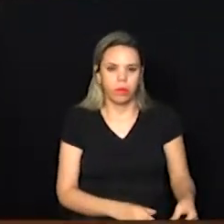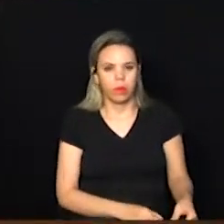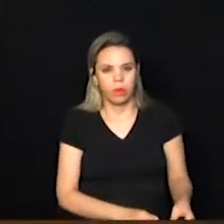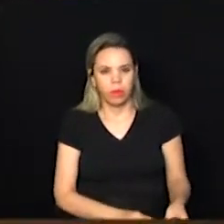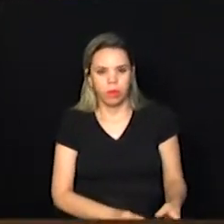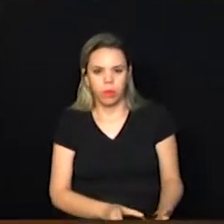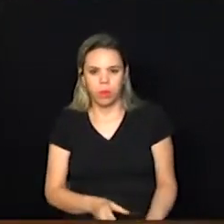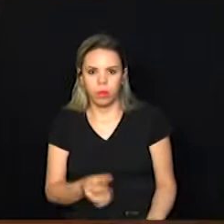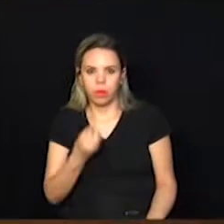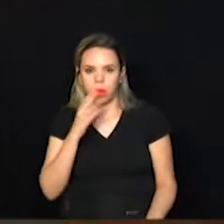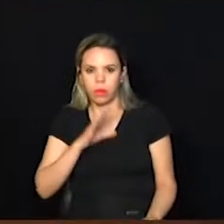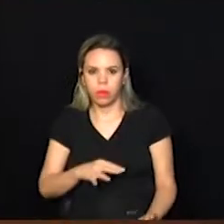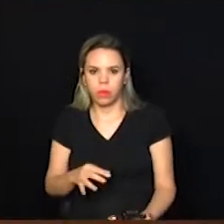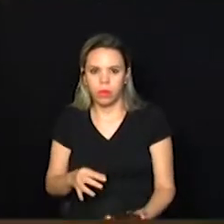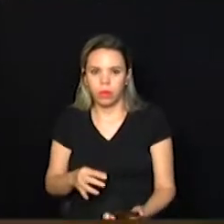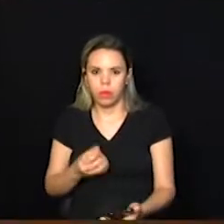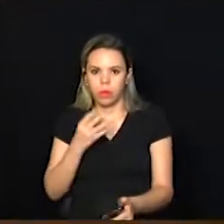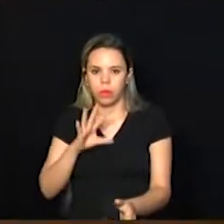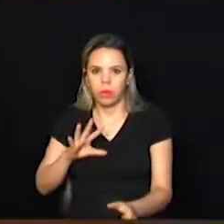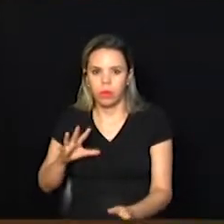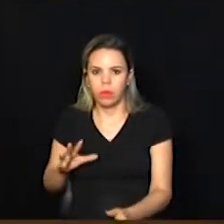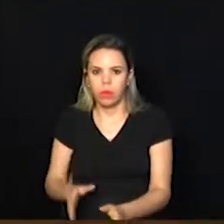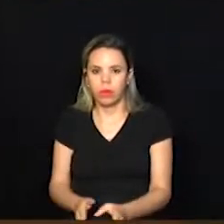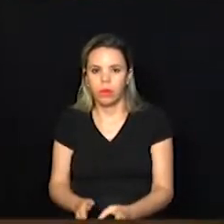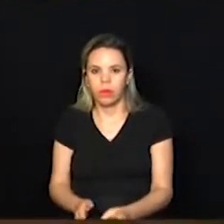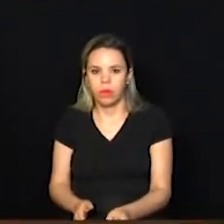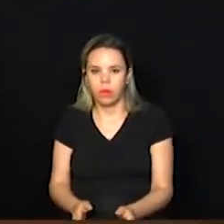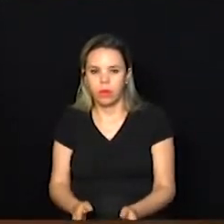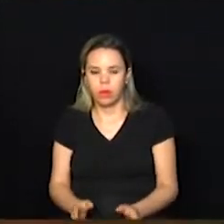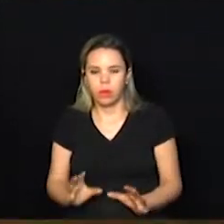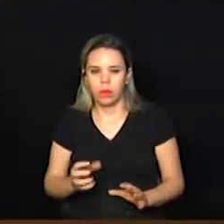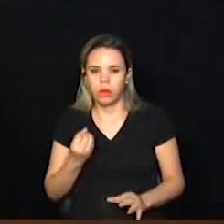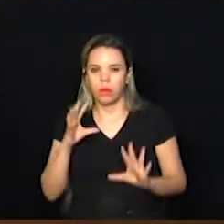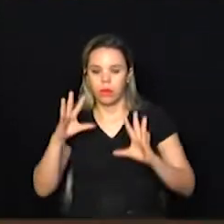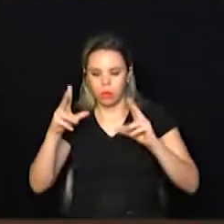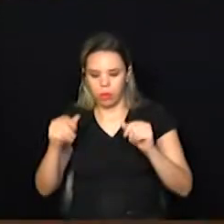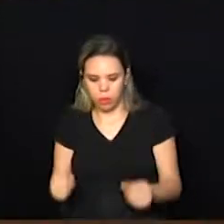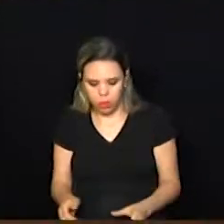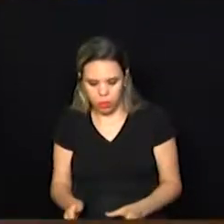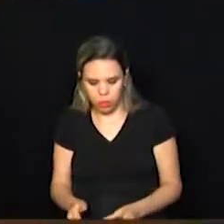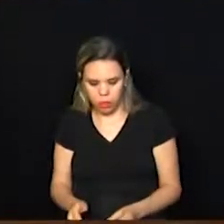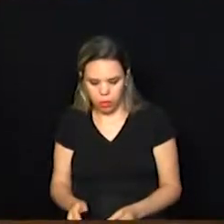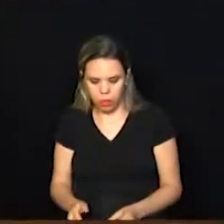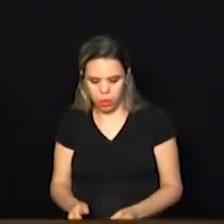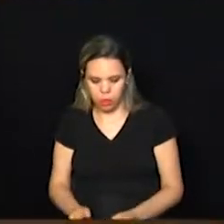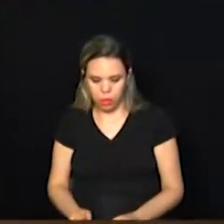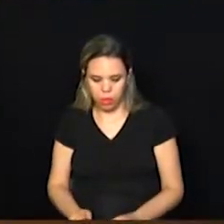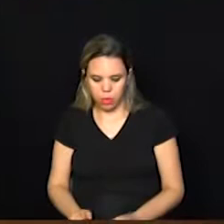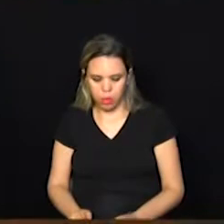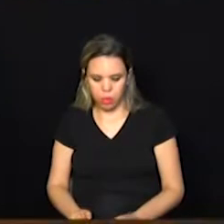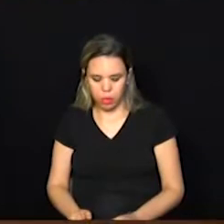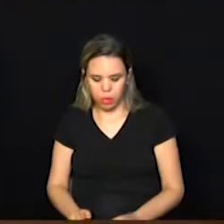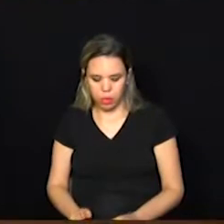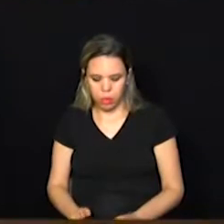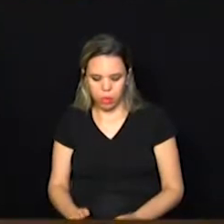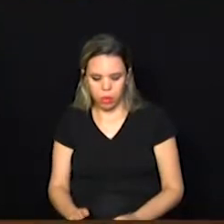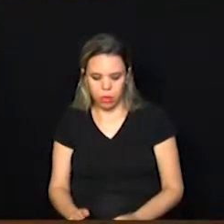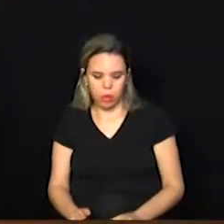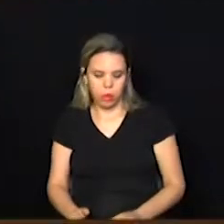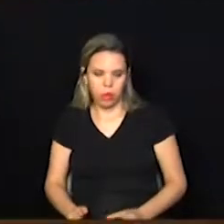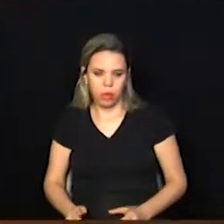Bom, boa tarde a todas e todos e todes. Quero já de